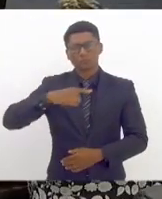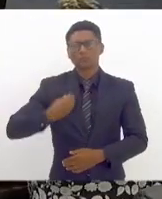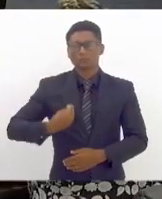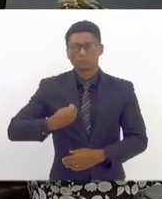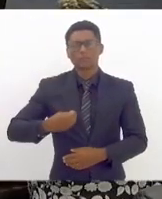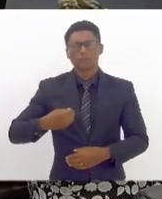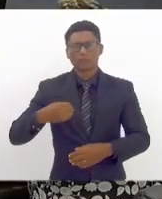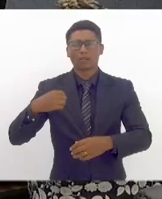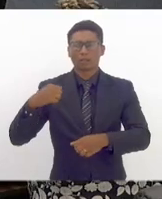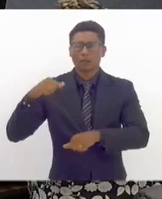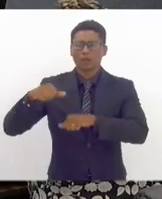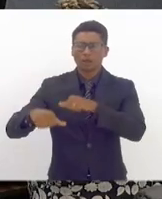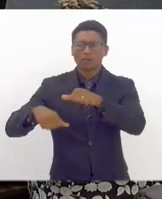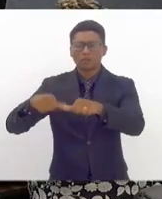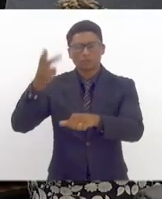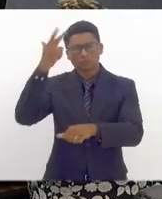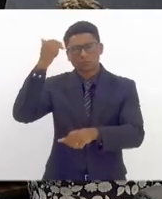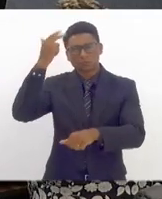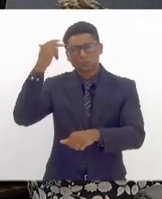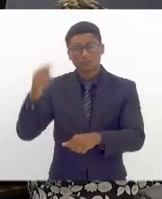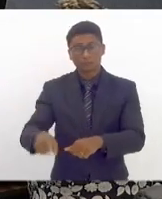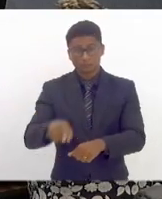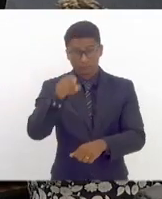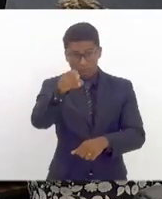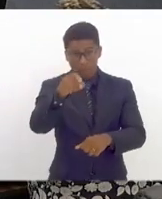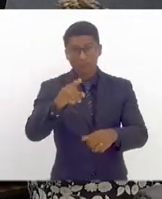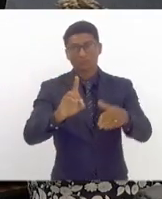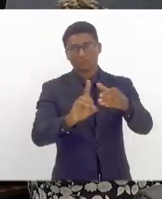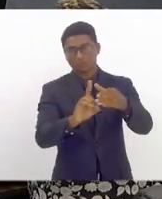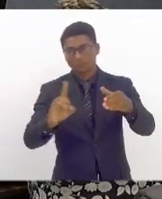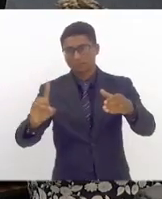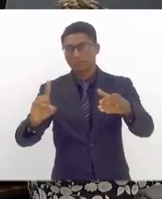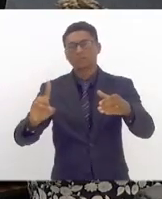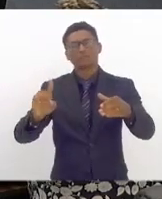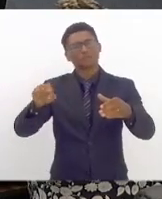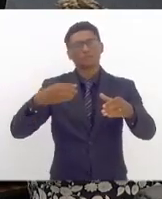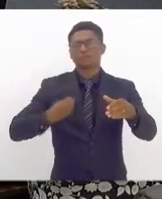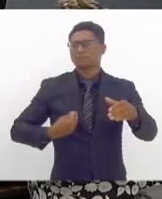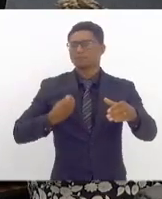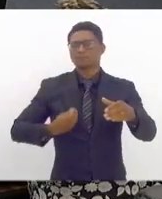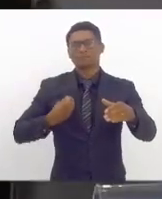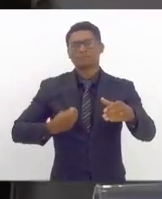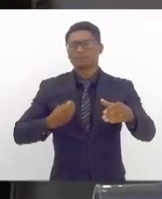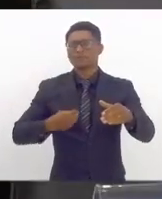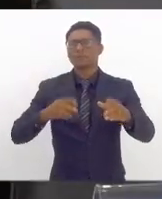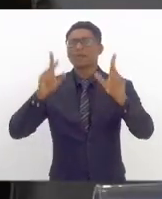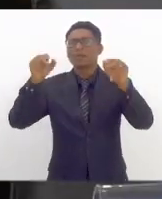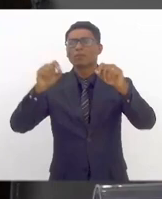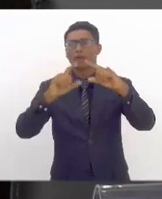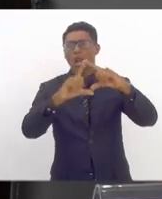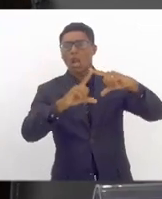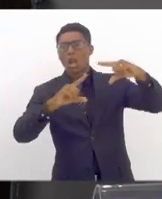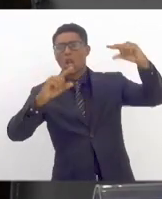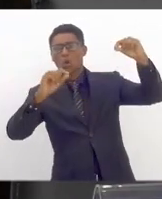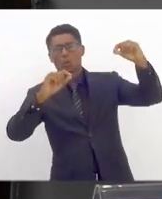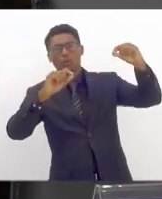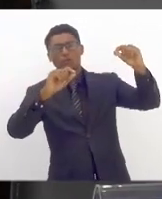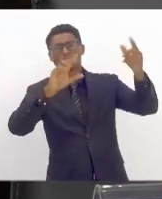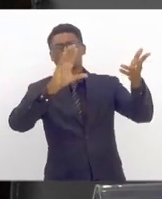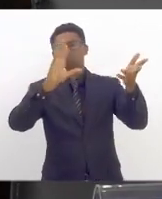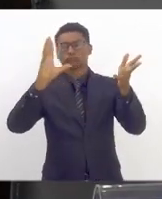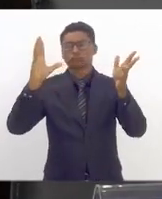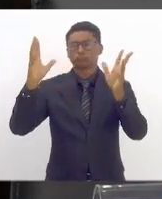você tá fechando um círculo lunar para criar-se outro é só uma virada da lua e agora daqui para frente